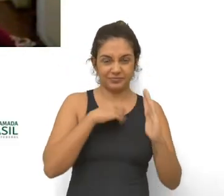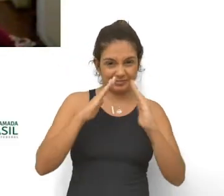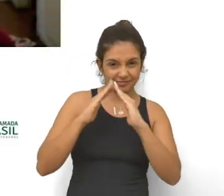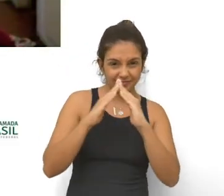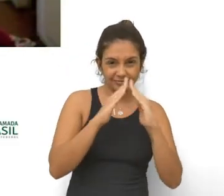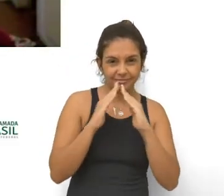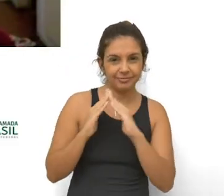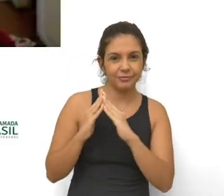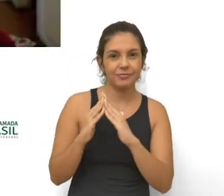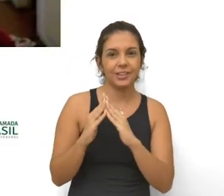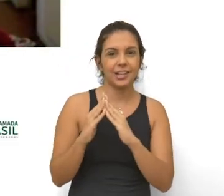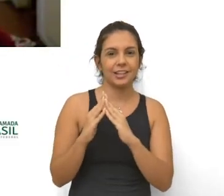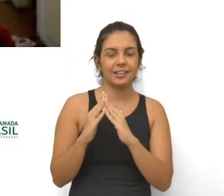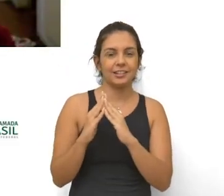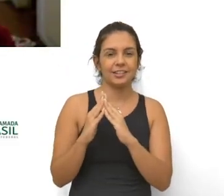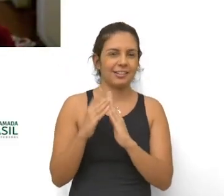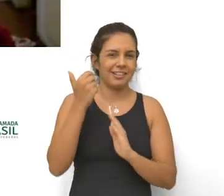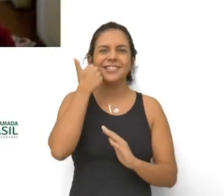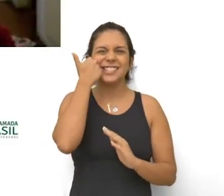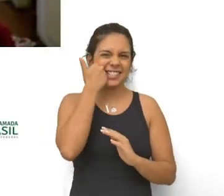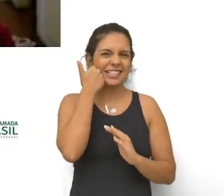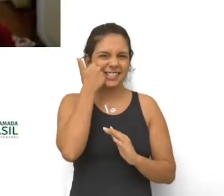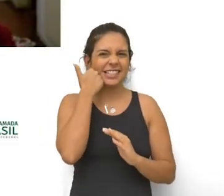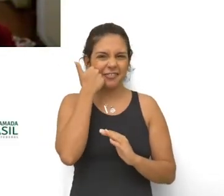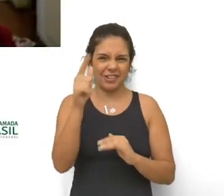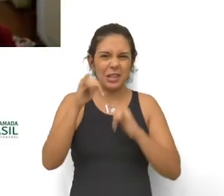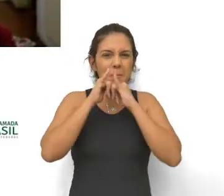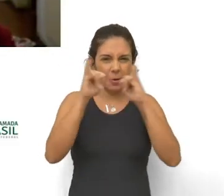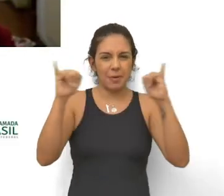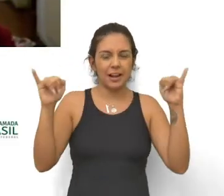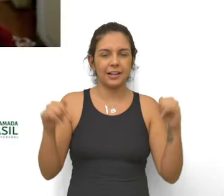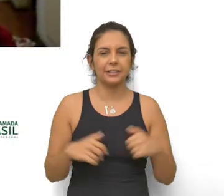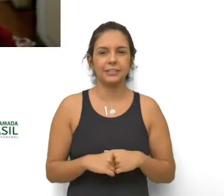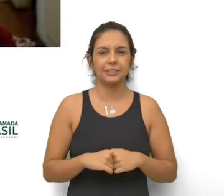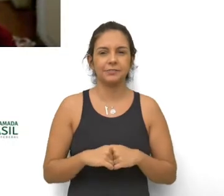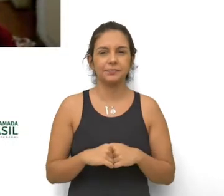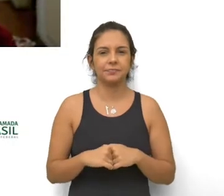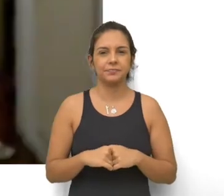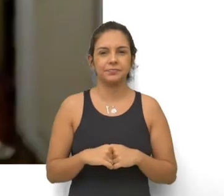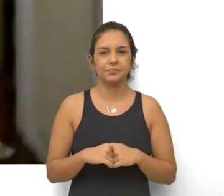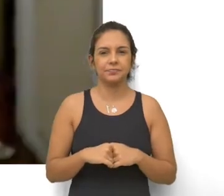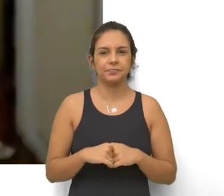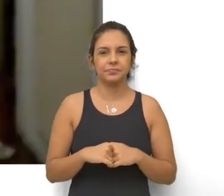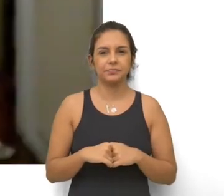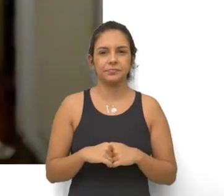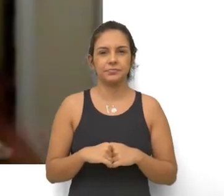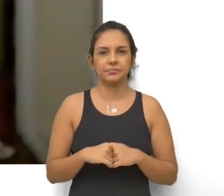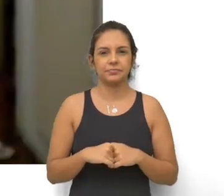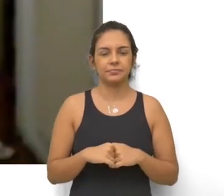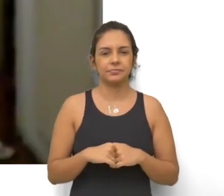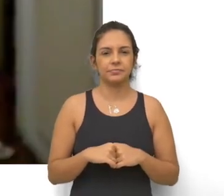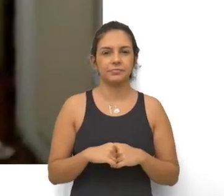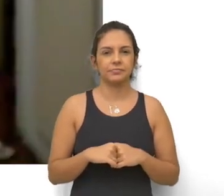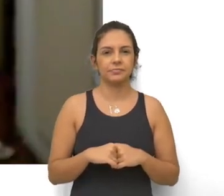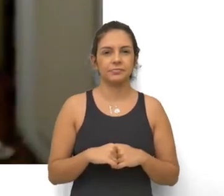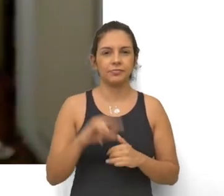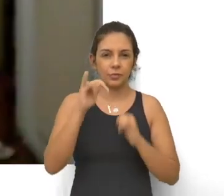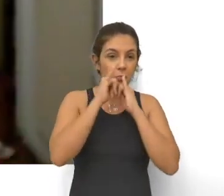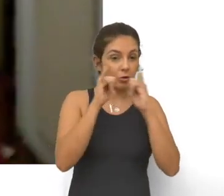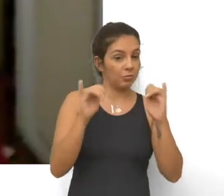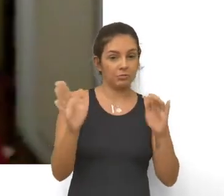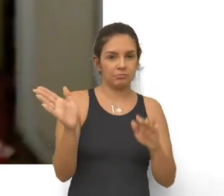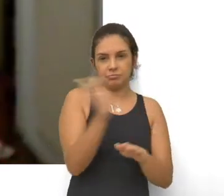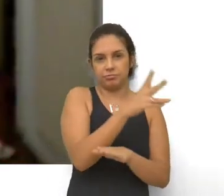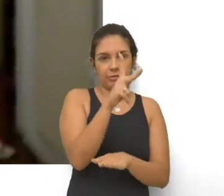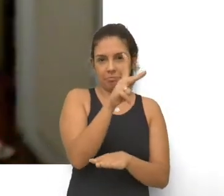pode. Era uma safadeza, essa propaganda, né? Evidente que isso não tinha nada a ver com o programa do